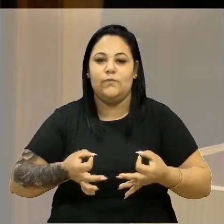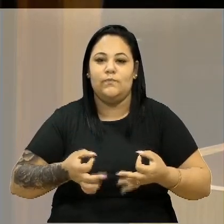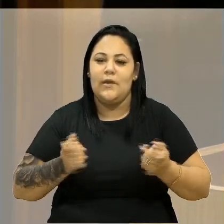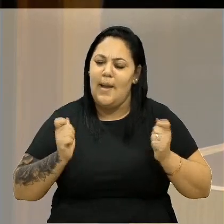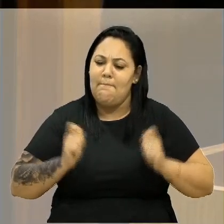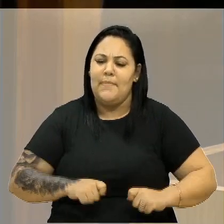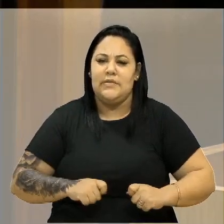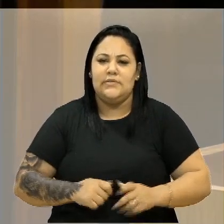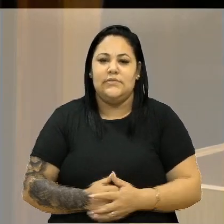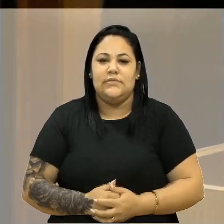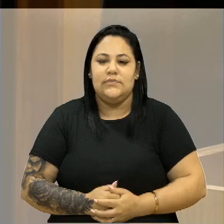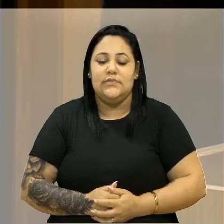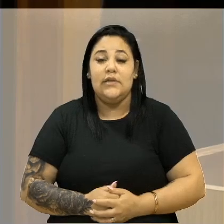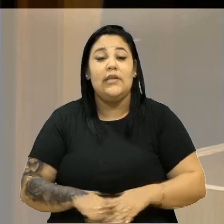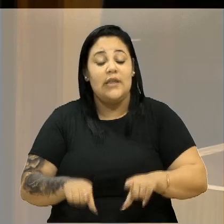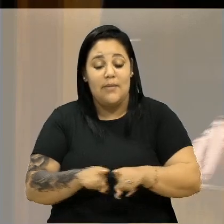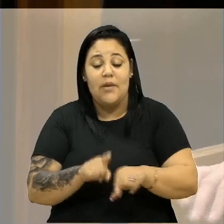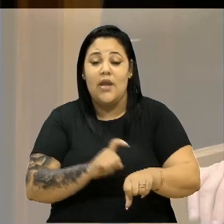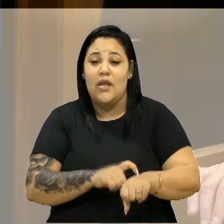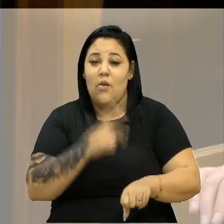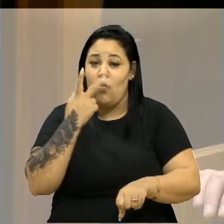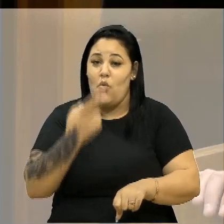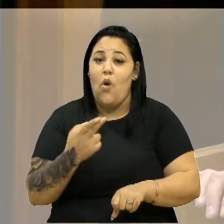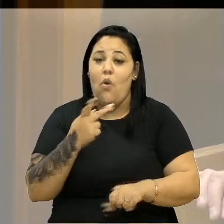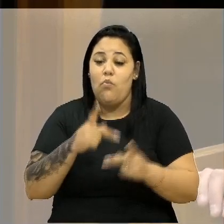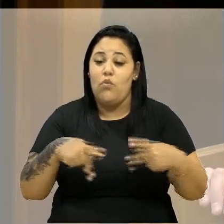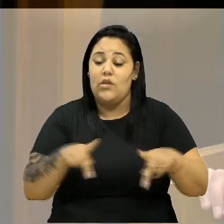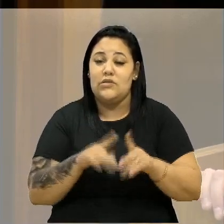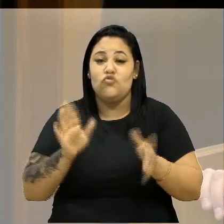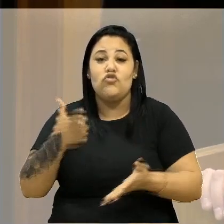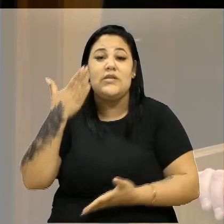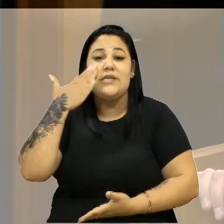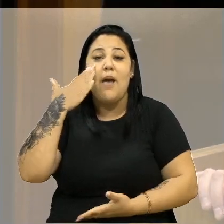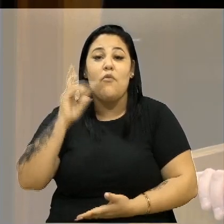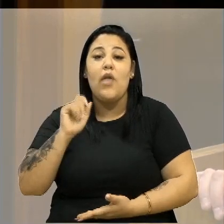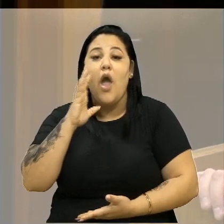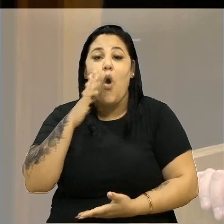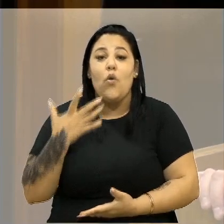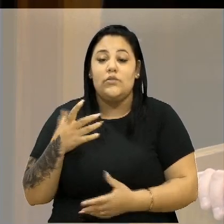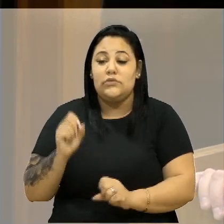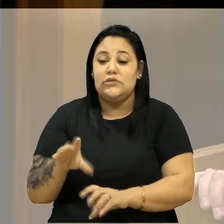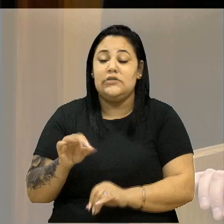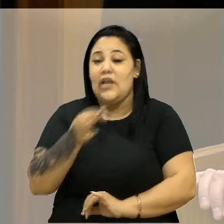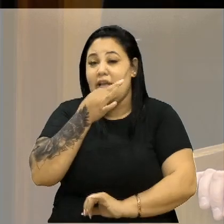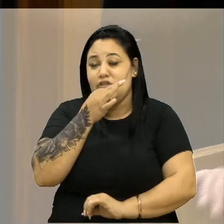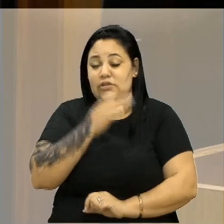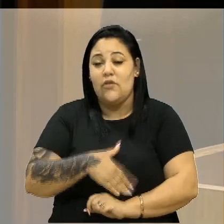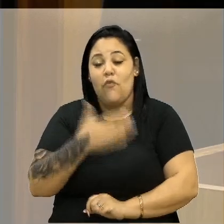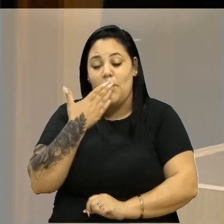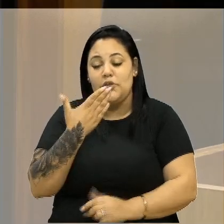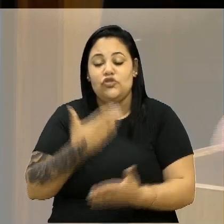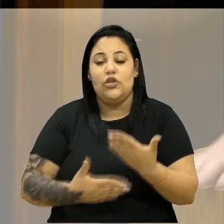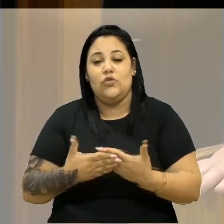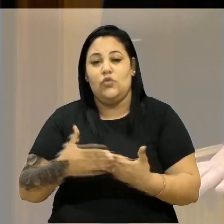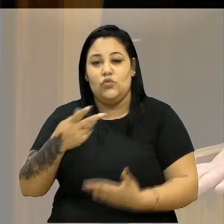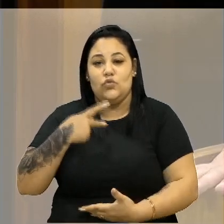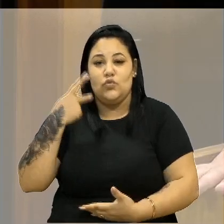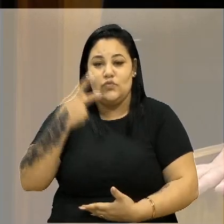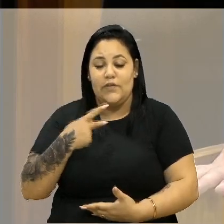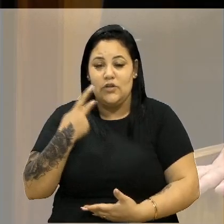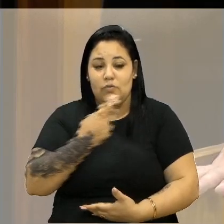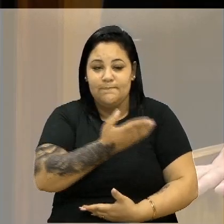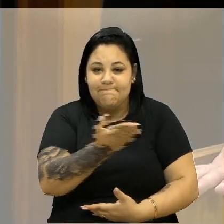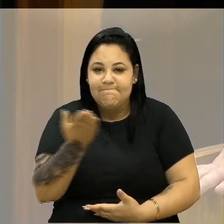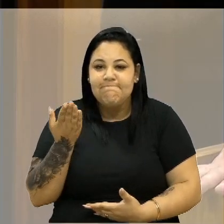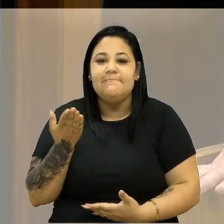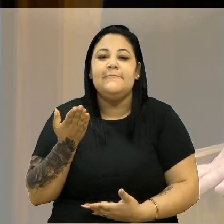mesmo tempo a população saiba exatamente o que está acontecendo com a educação de Caxias do Sul. Então eu peço aos colegas que votem favoráveis